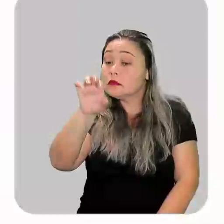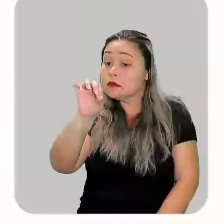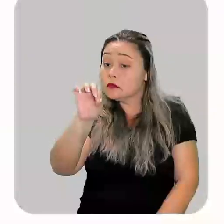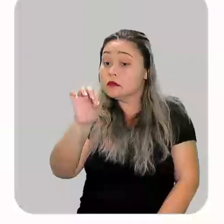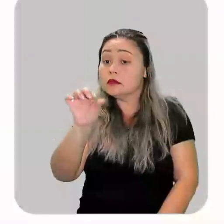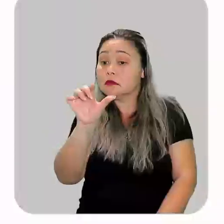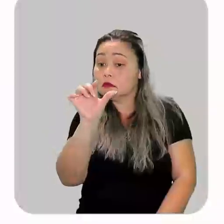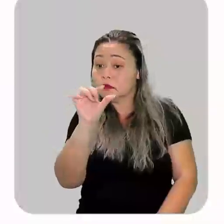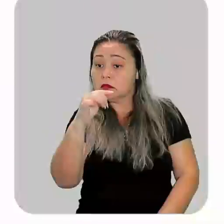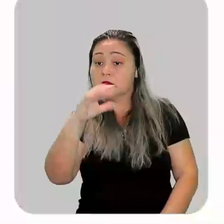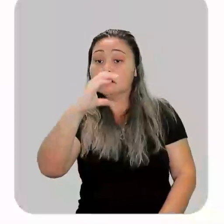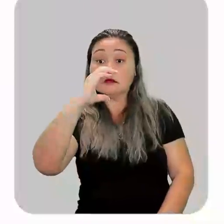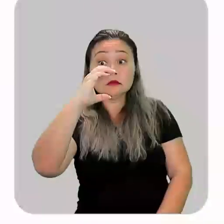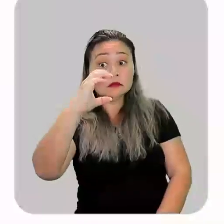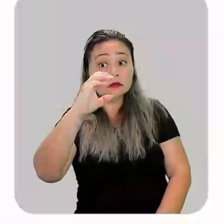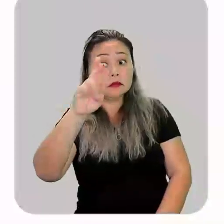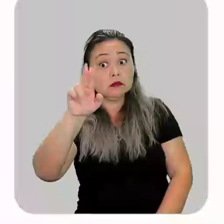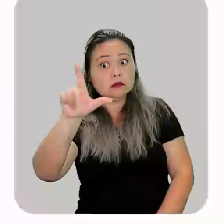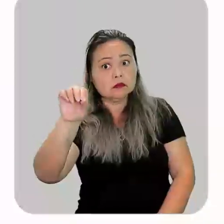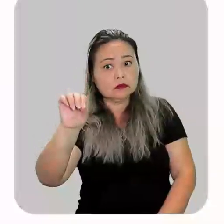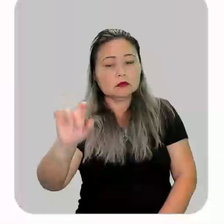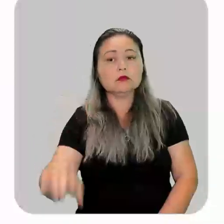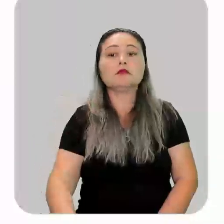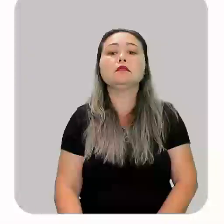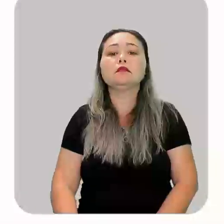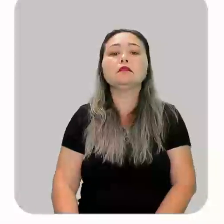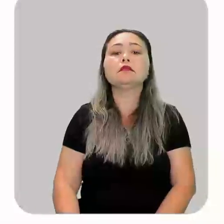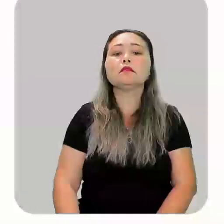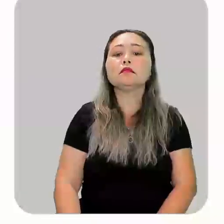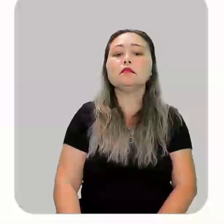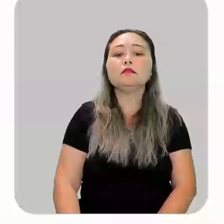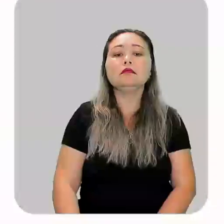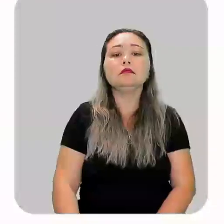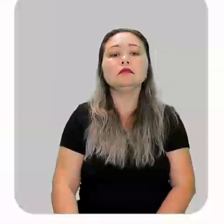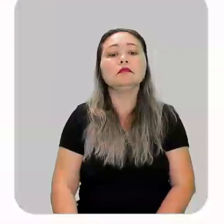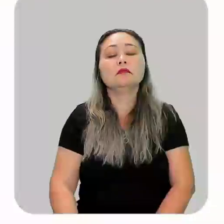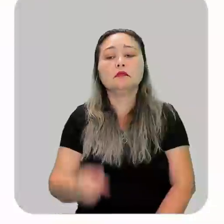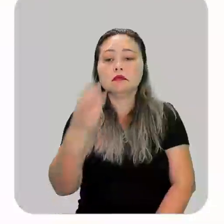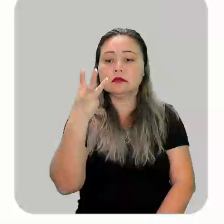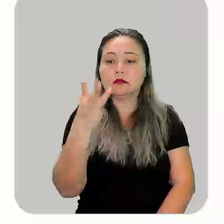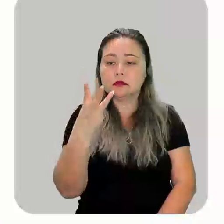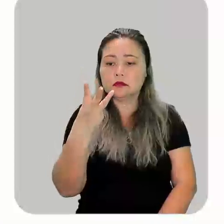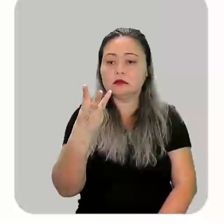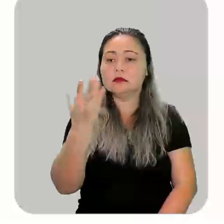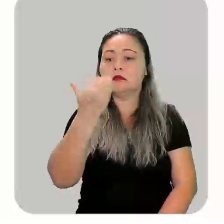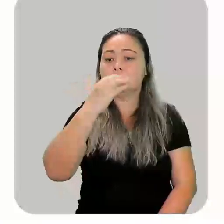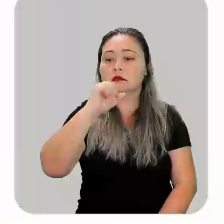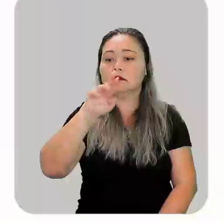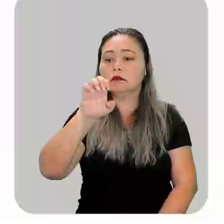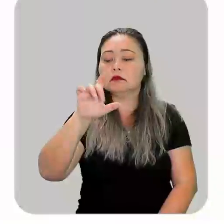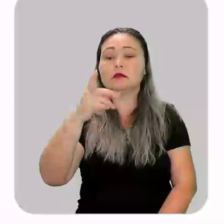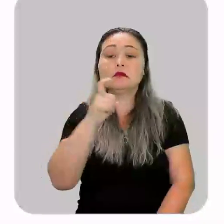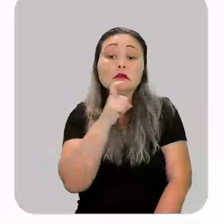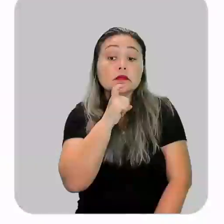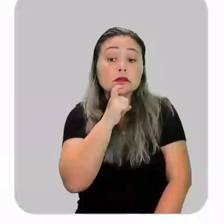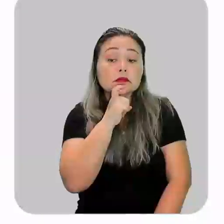Cubo é uma informação também útil, não é? Olha lá. 3 cubos de gelo, cujas arestas